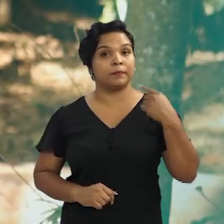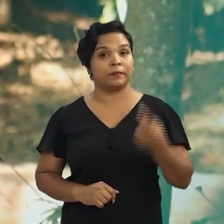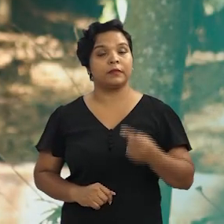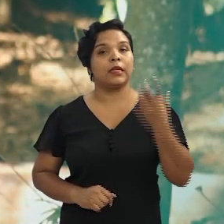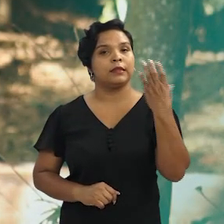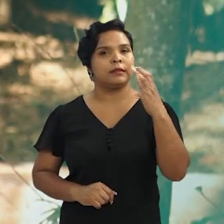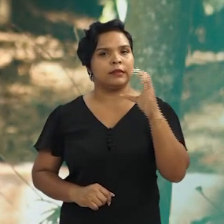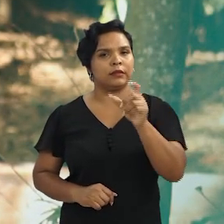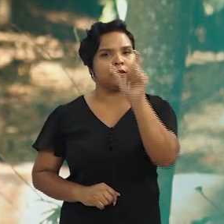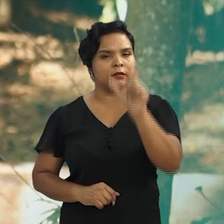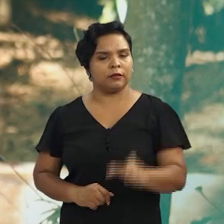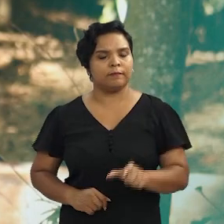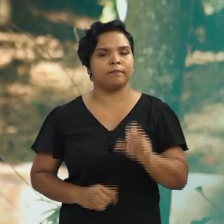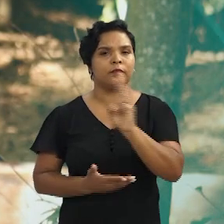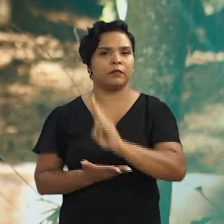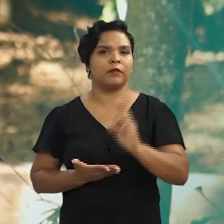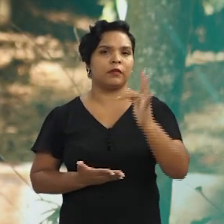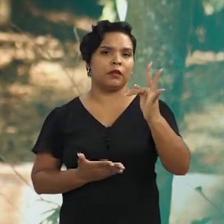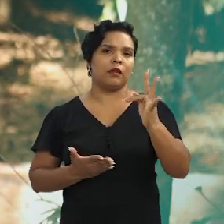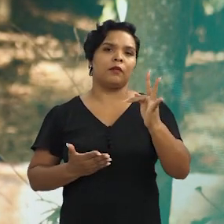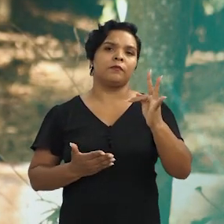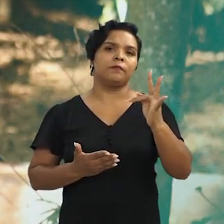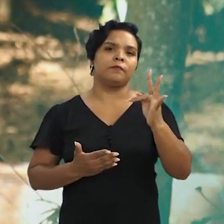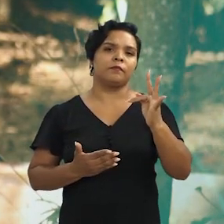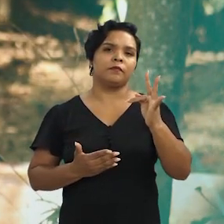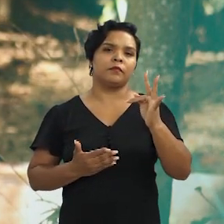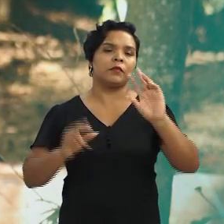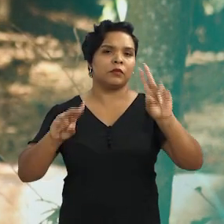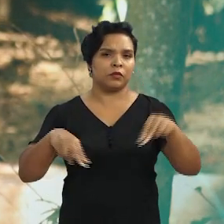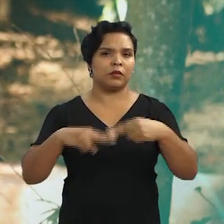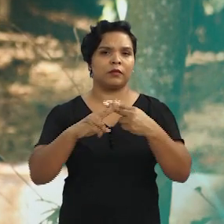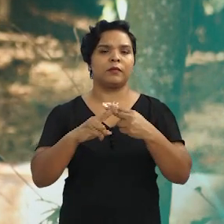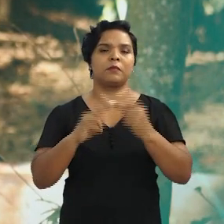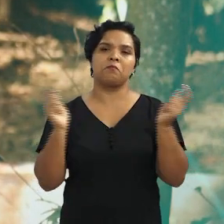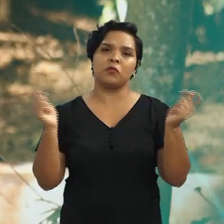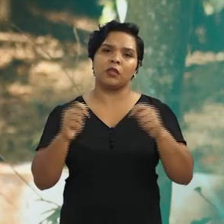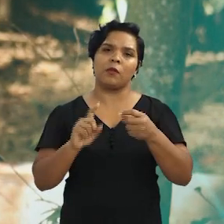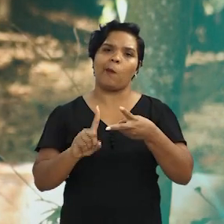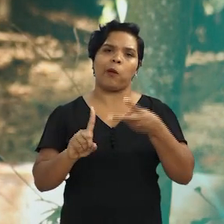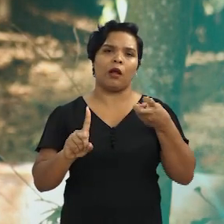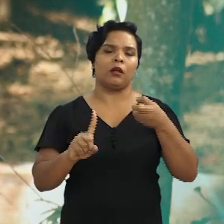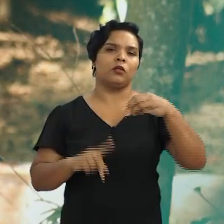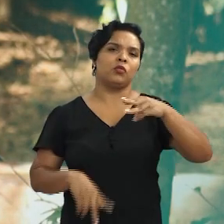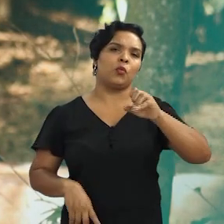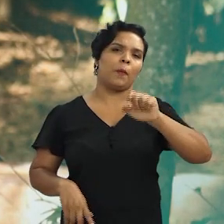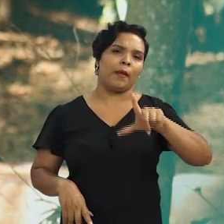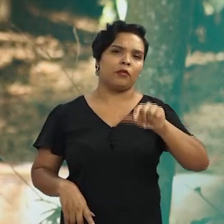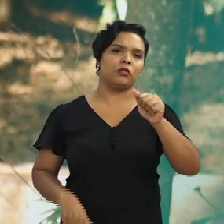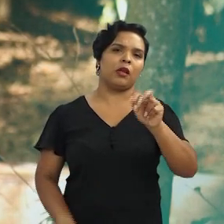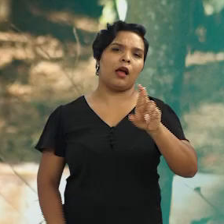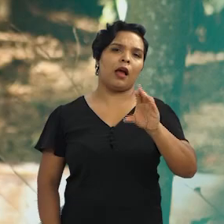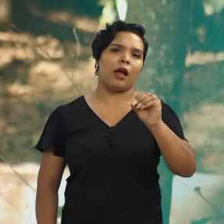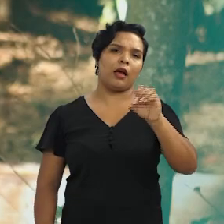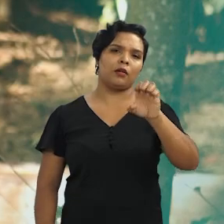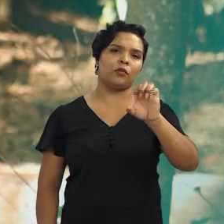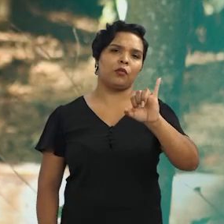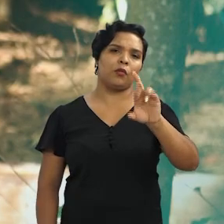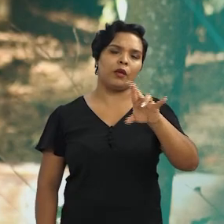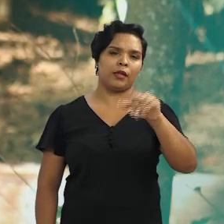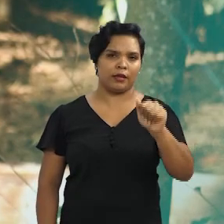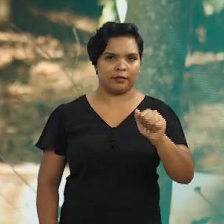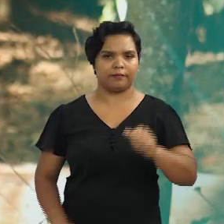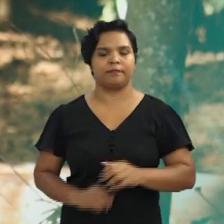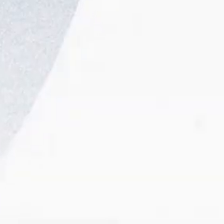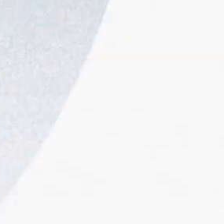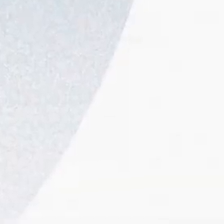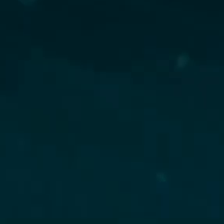No próximo bloco, cientistas da Universidade Estadual do Sudoeste da Bahia buscam identificar possíveis fraudes no mel de aroeira. A gente